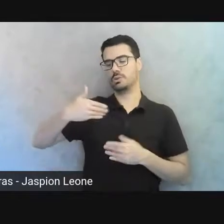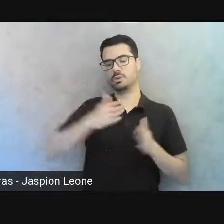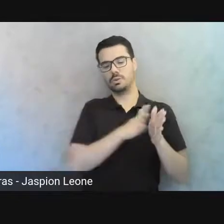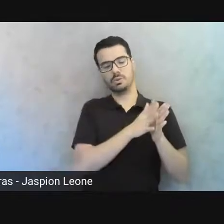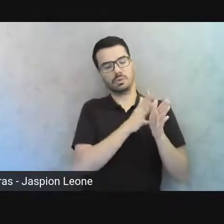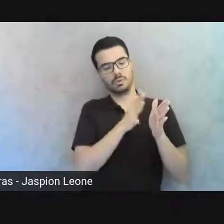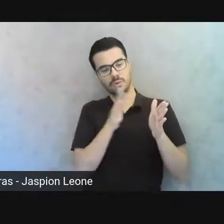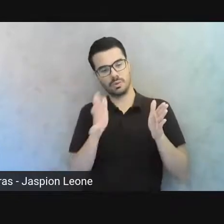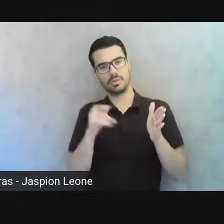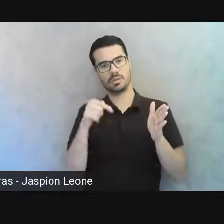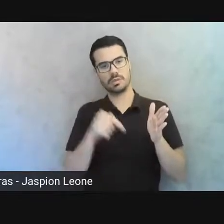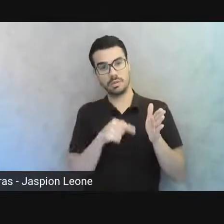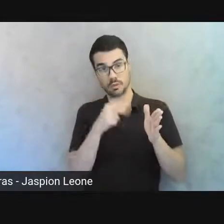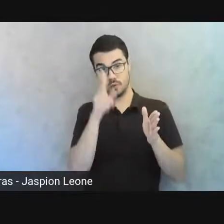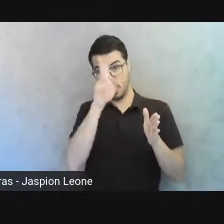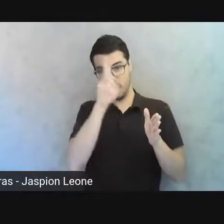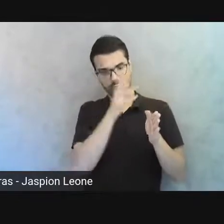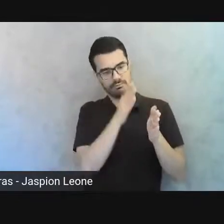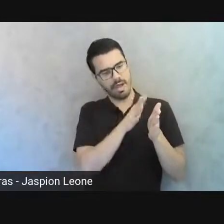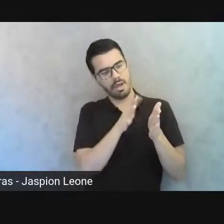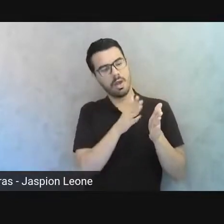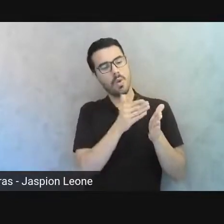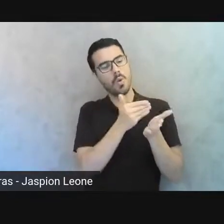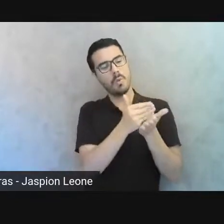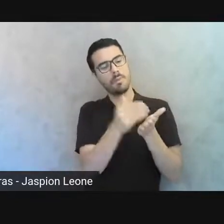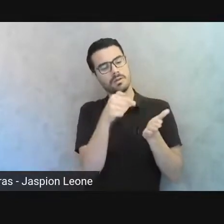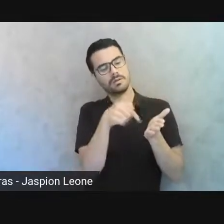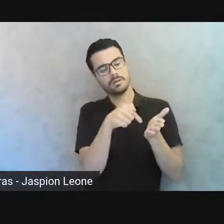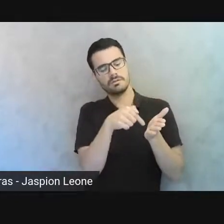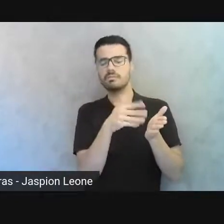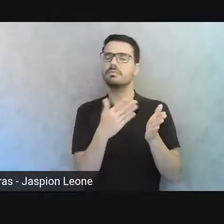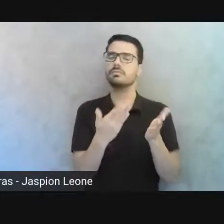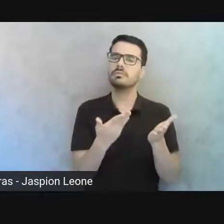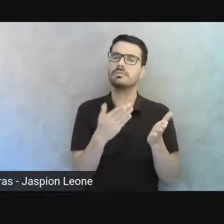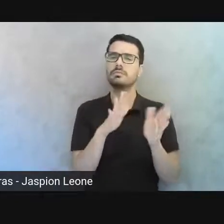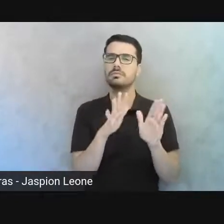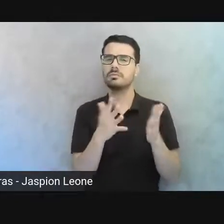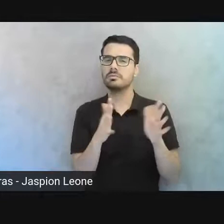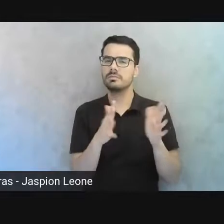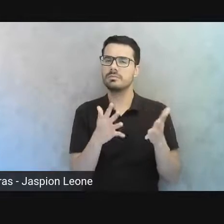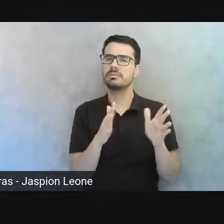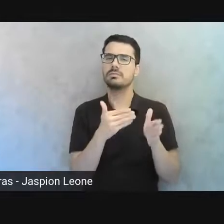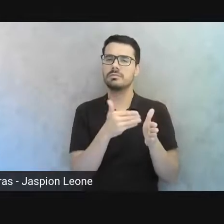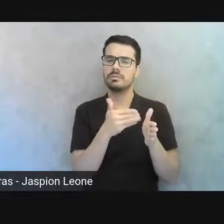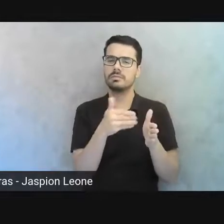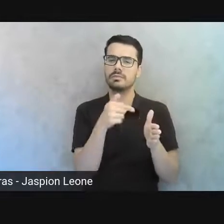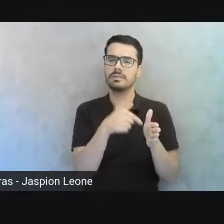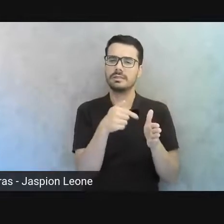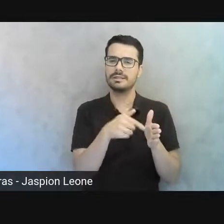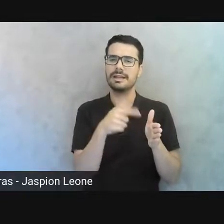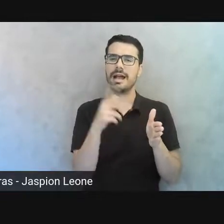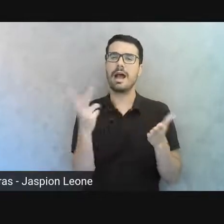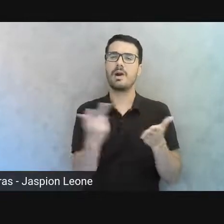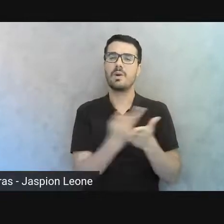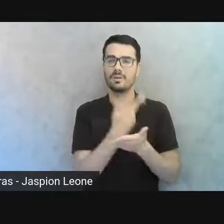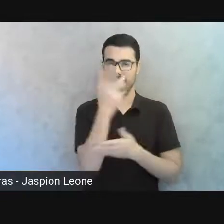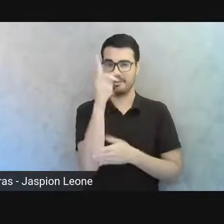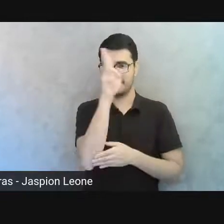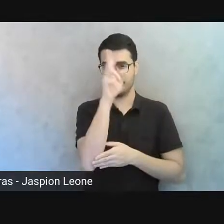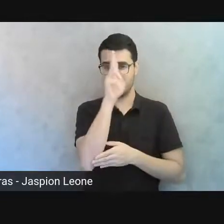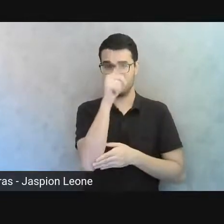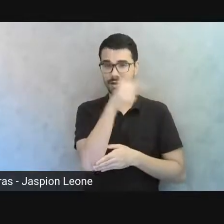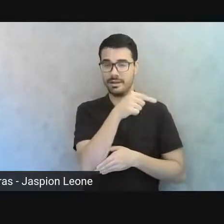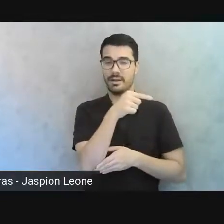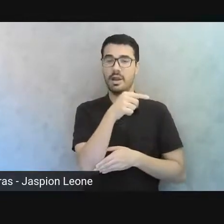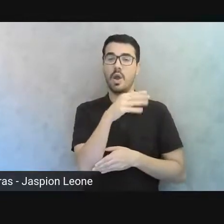financiamento eleitoral no Brasil, começa, em boa medida, a partir do escândalo que resultou no impeachment de